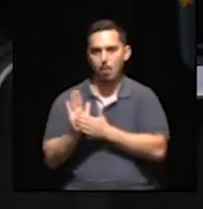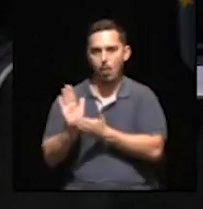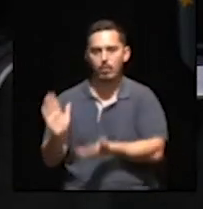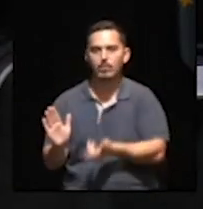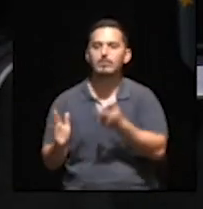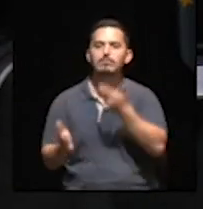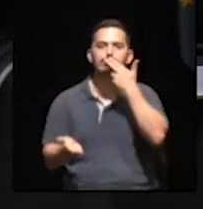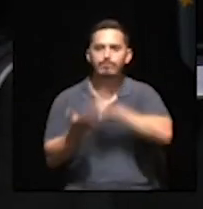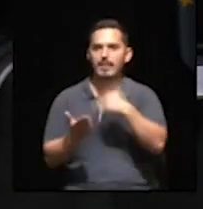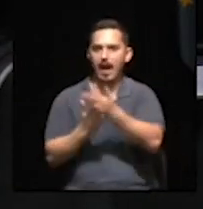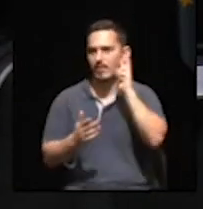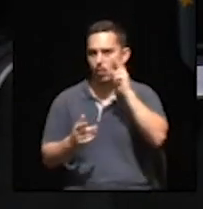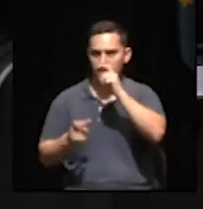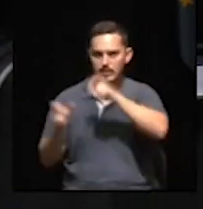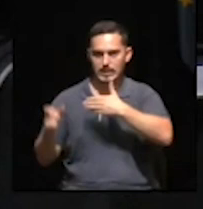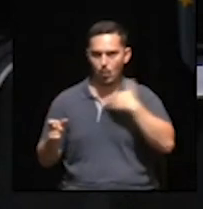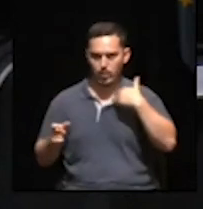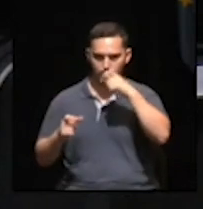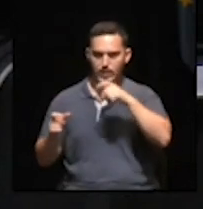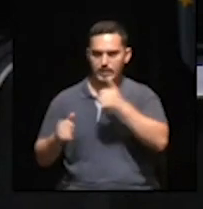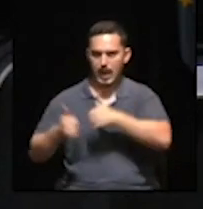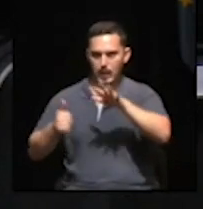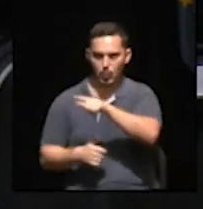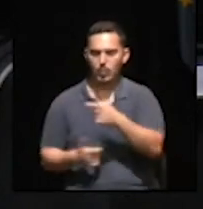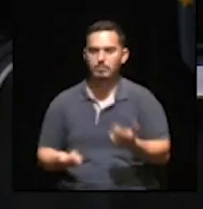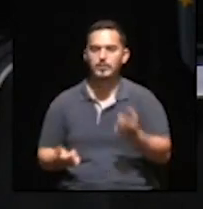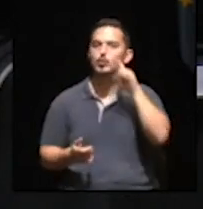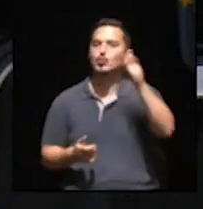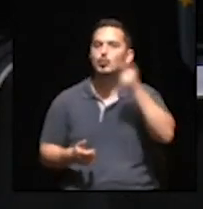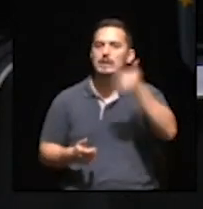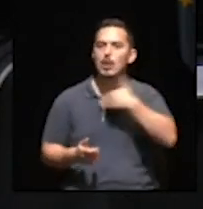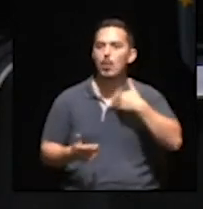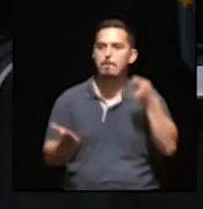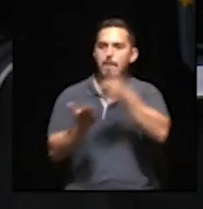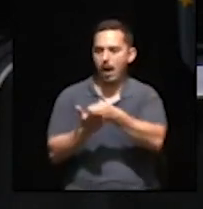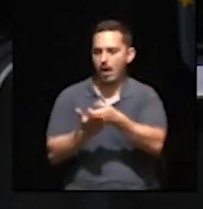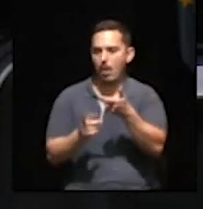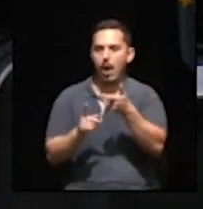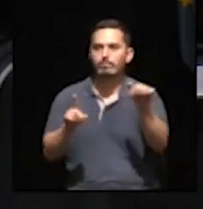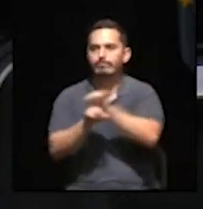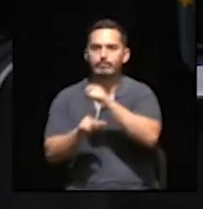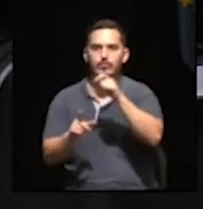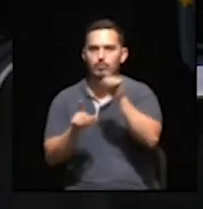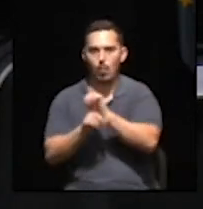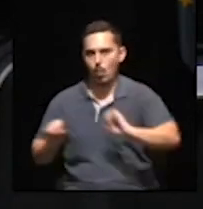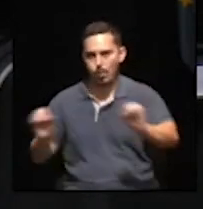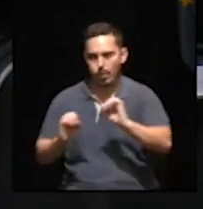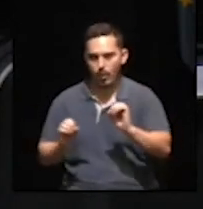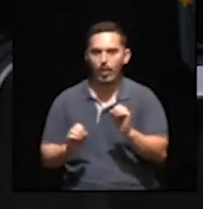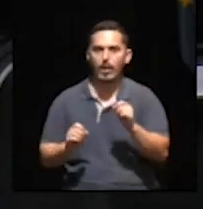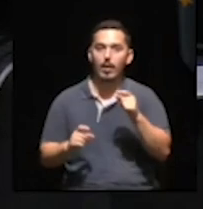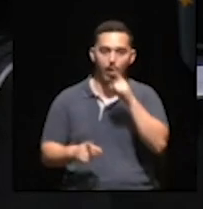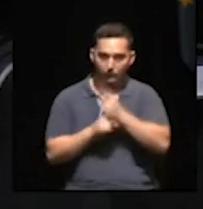verdadeiramente valoriza a saúde das pessoas na cidade de Lisboa não haverá seguro de saúde que apague as consequências desta opção